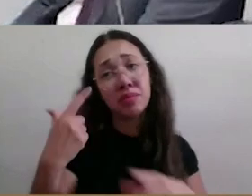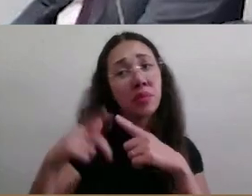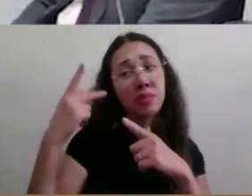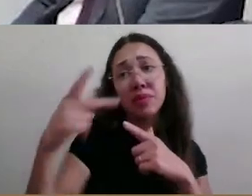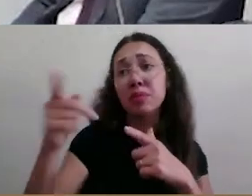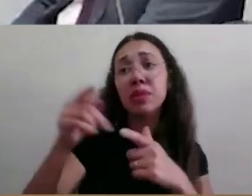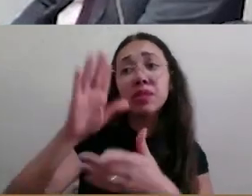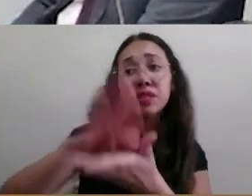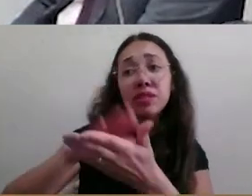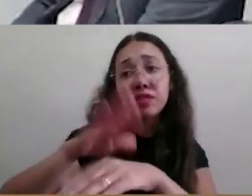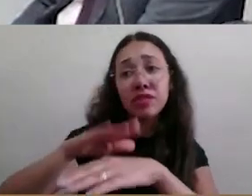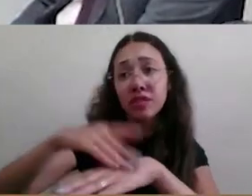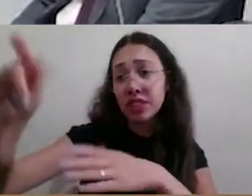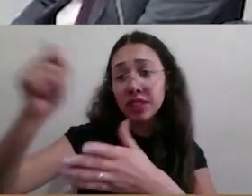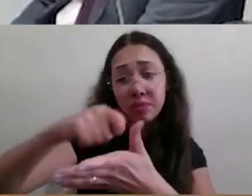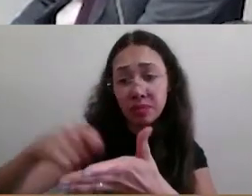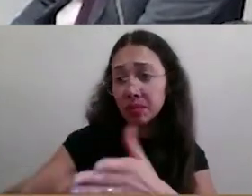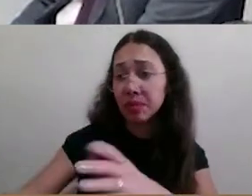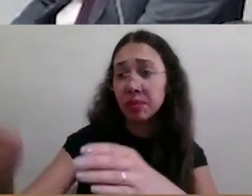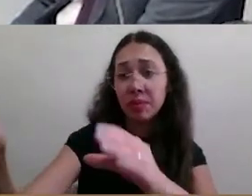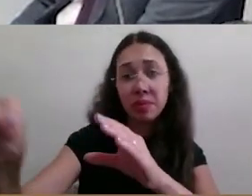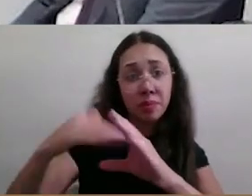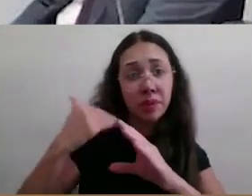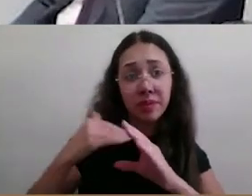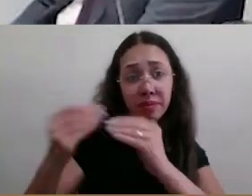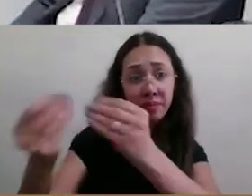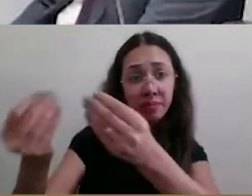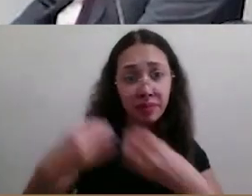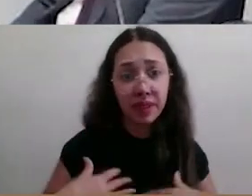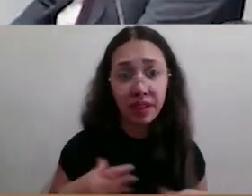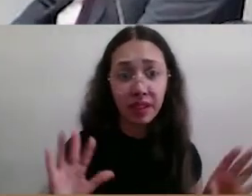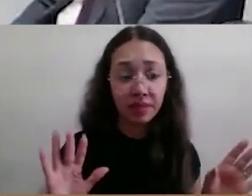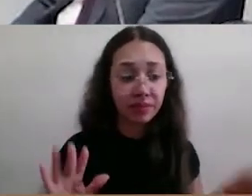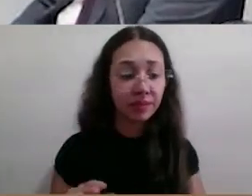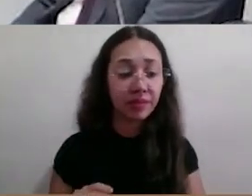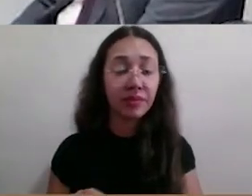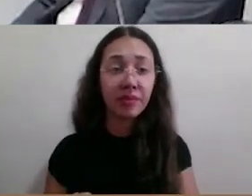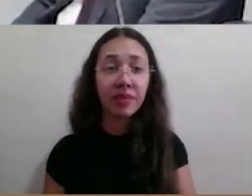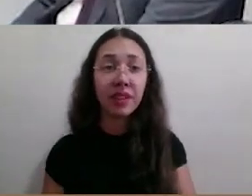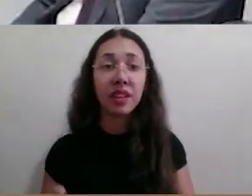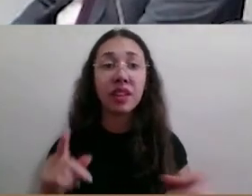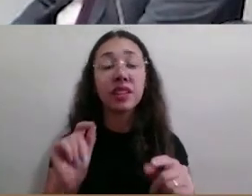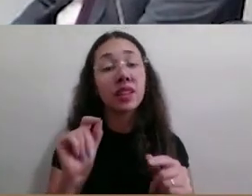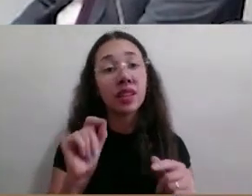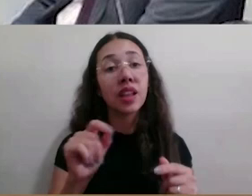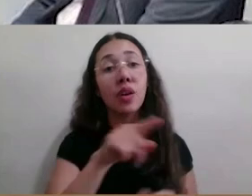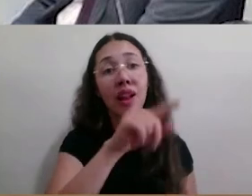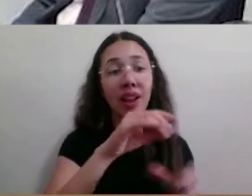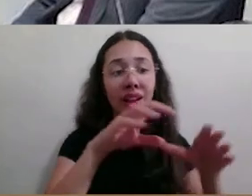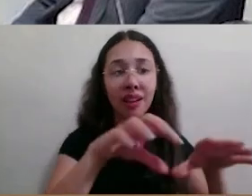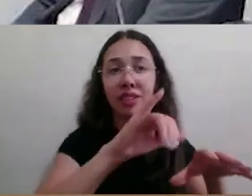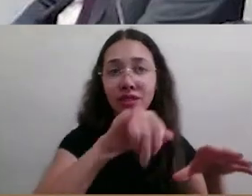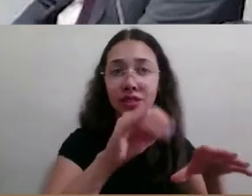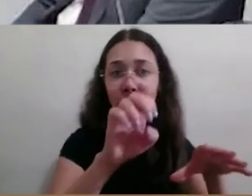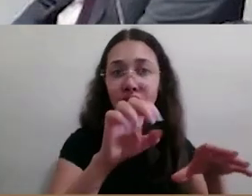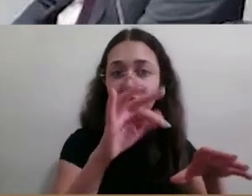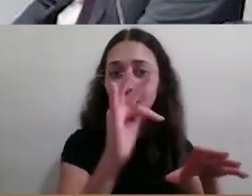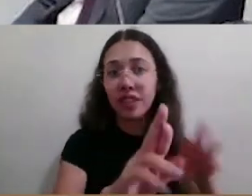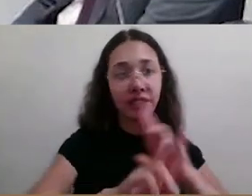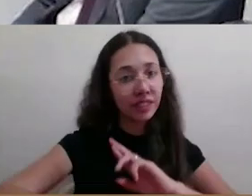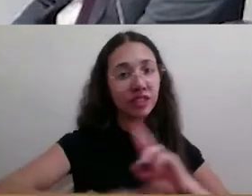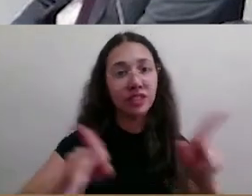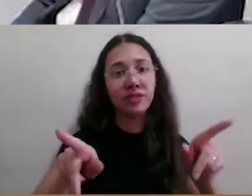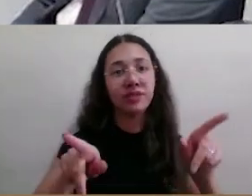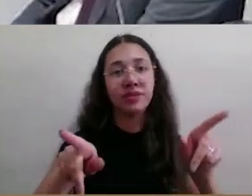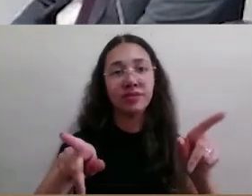nas outras regiões. A gente não aceitou isso. Então, o GEF da terceira região, ele não era um rito. Ponto, acabou.